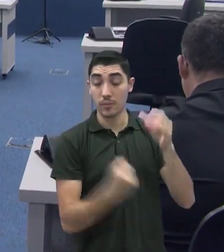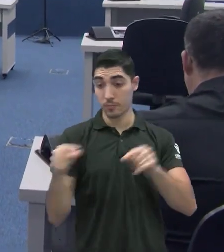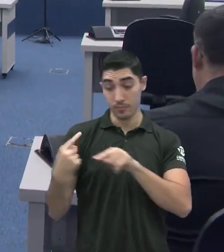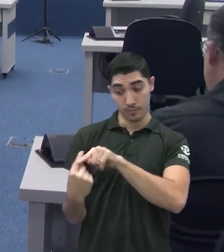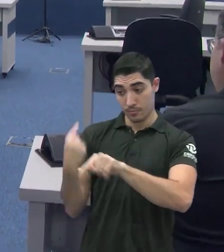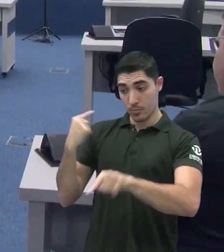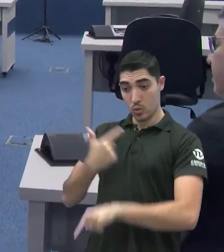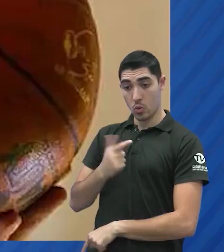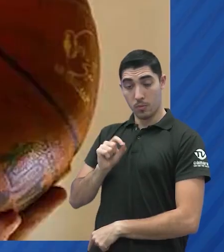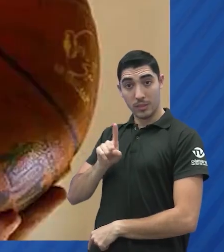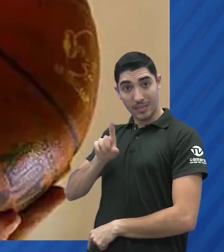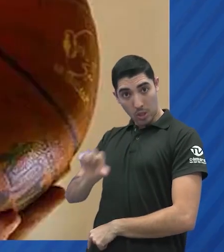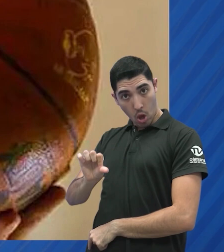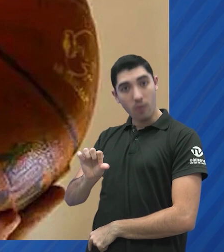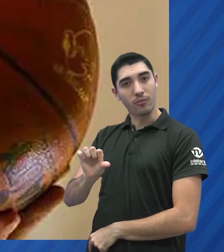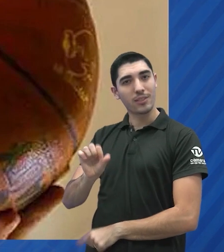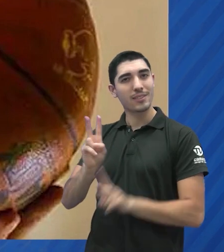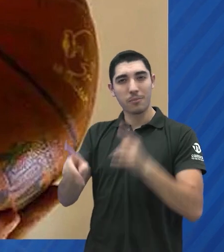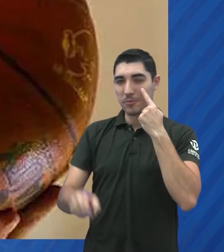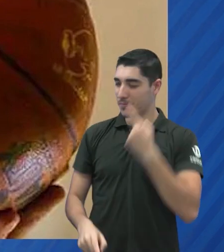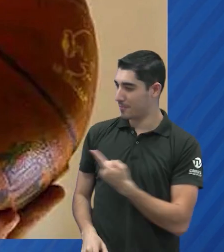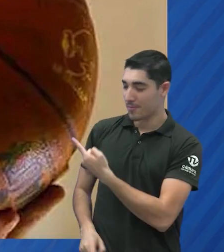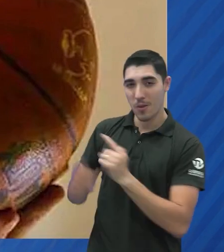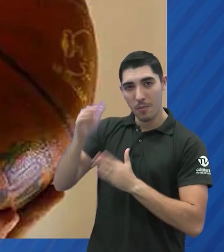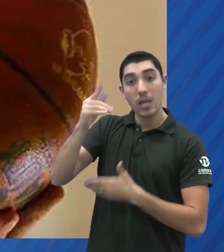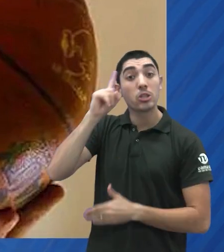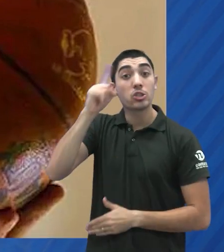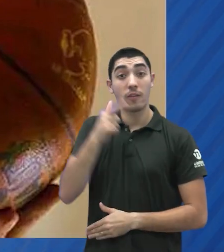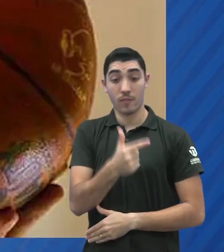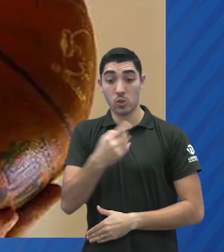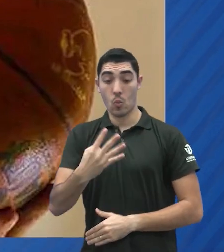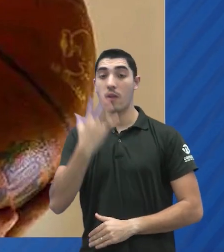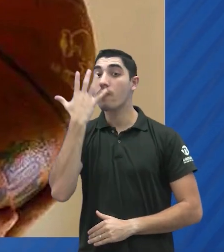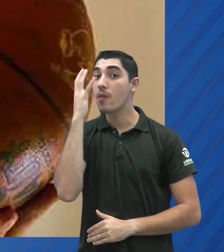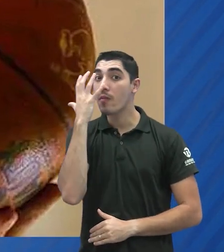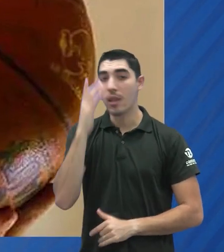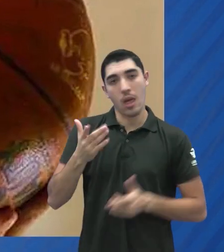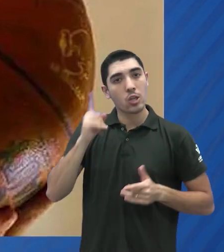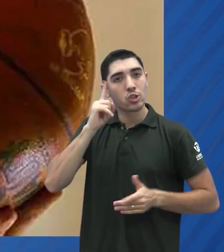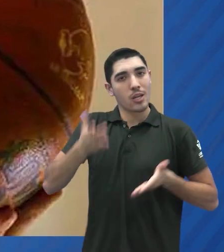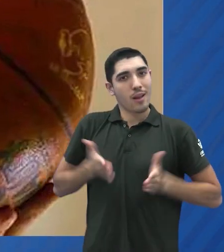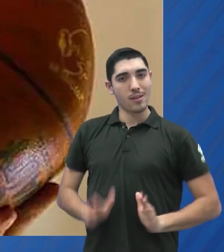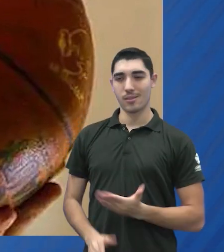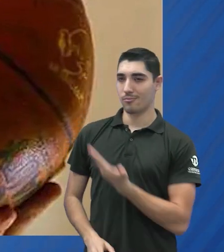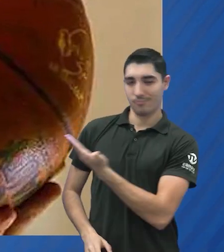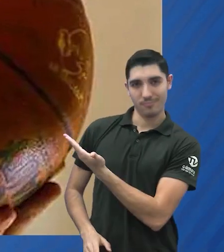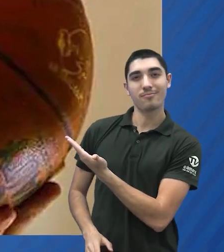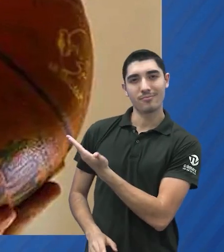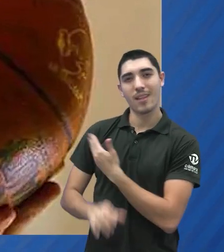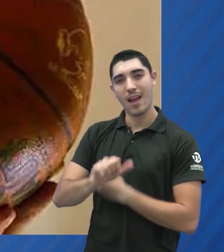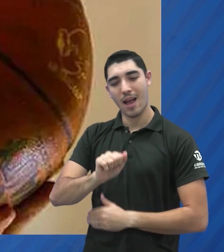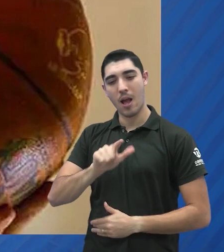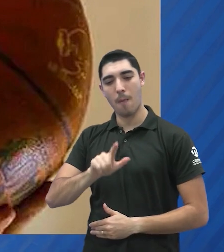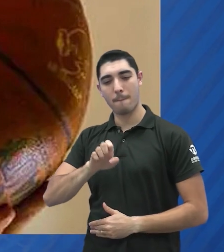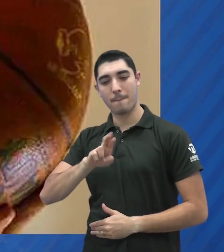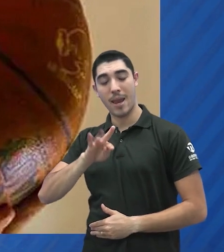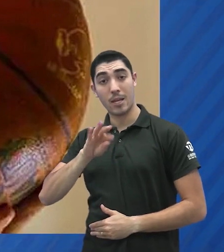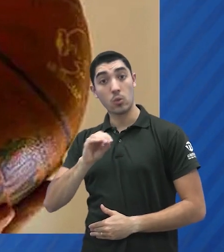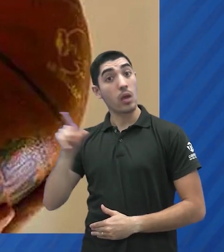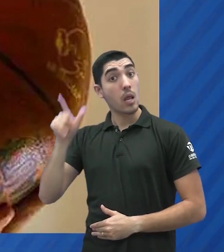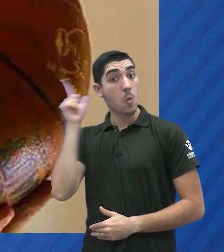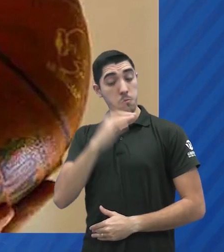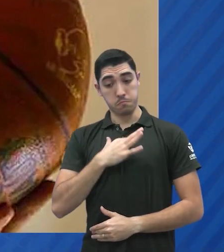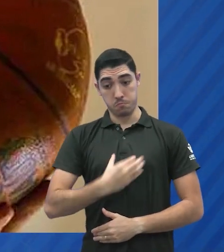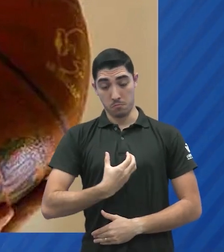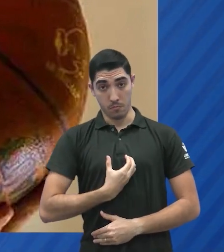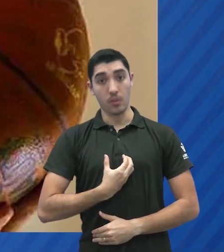desde 2019, é realizada na semana do dia 24 de fevereiro, dia do nascimento de Alberto Marçom. Ele foi medalhista de